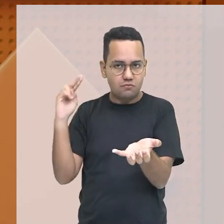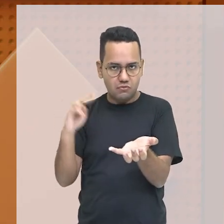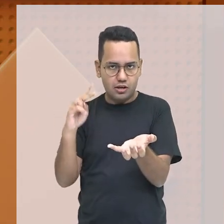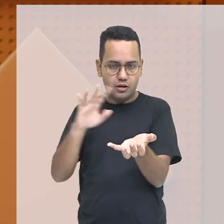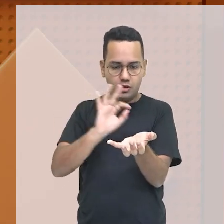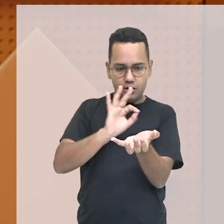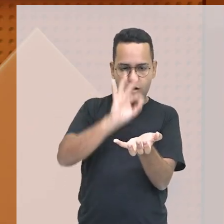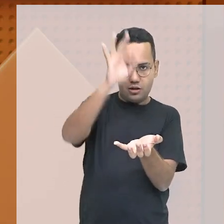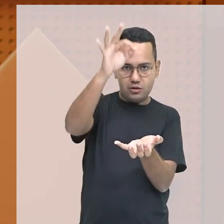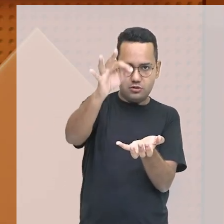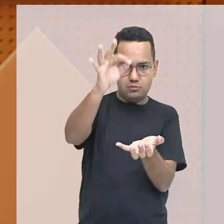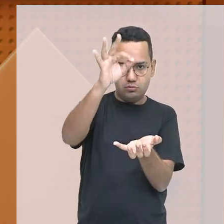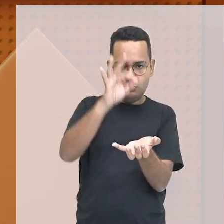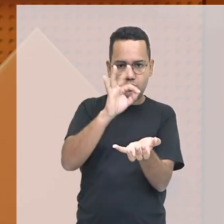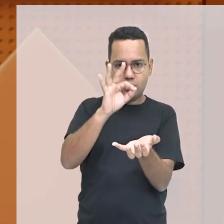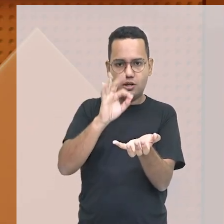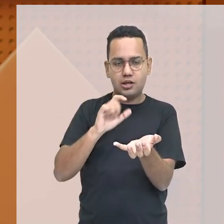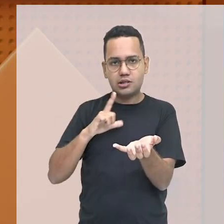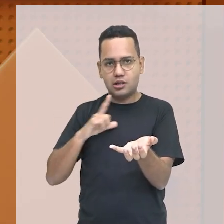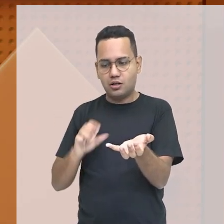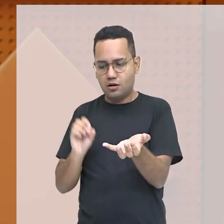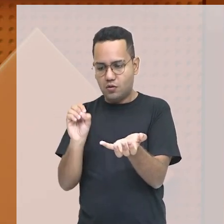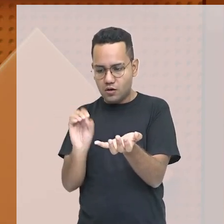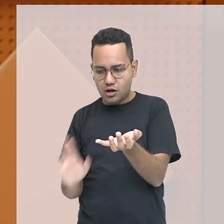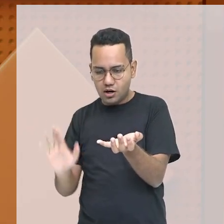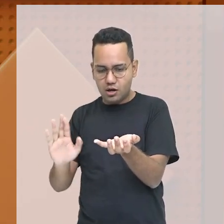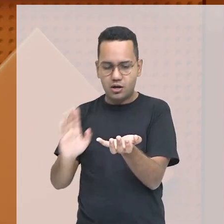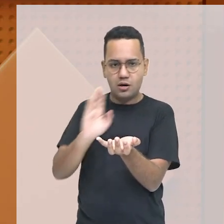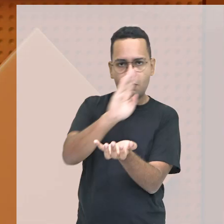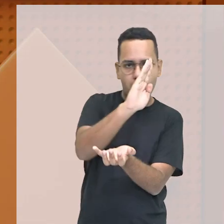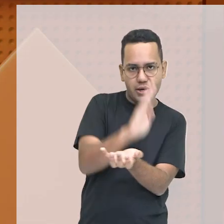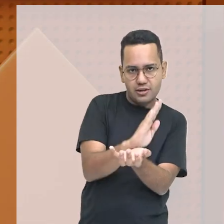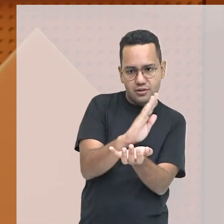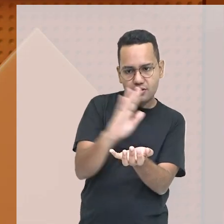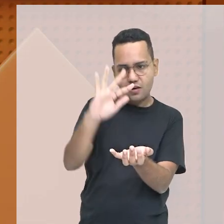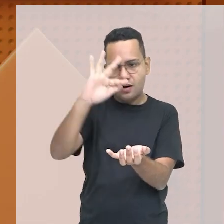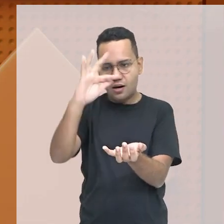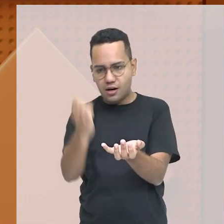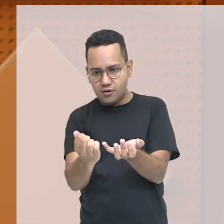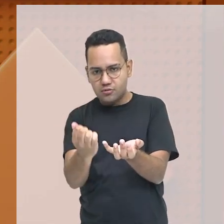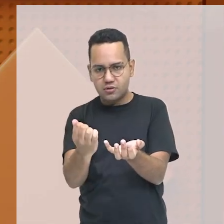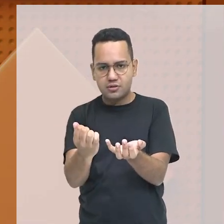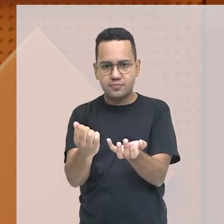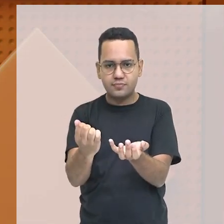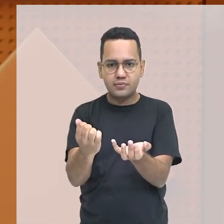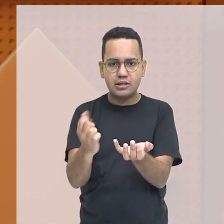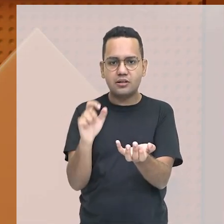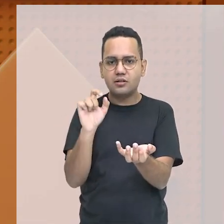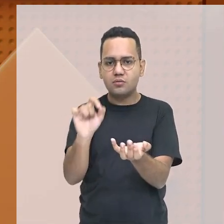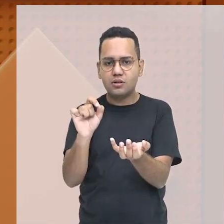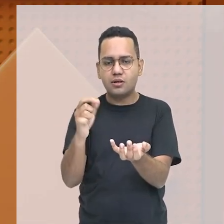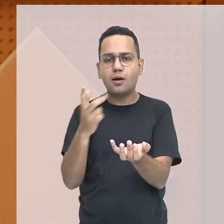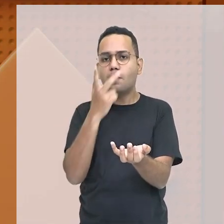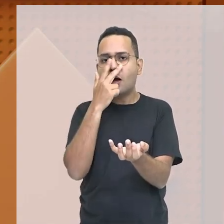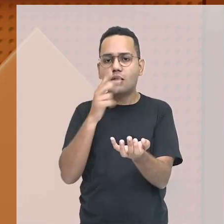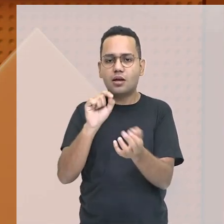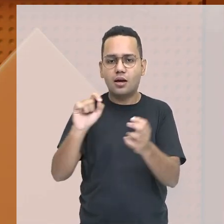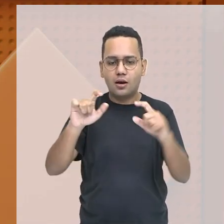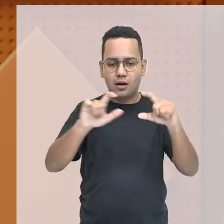está ali a Oceania em relação ao Brasil, a África, você vai ver ali que nós estamos numa